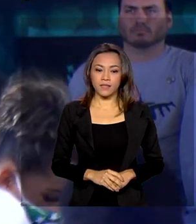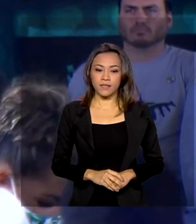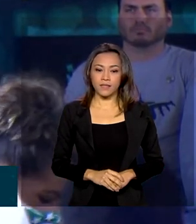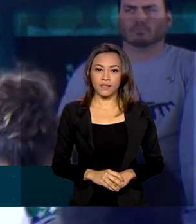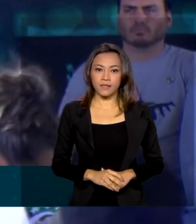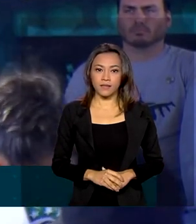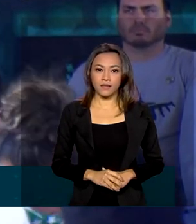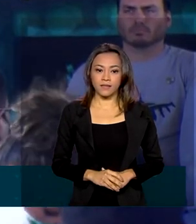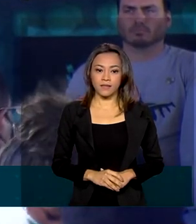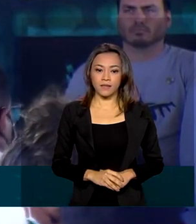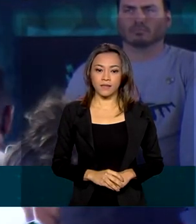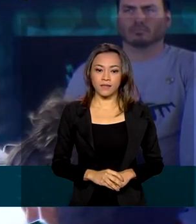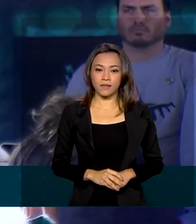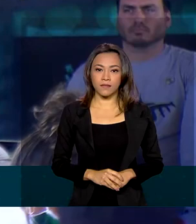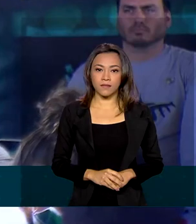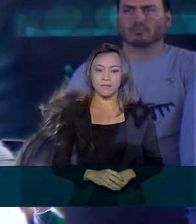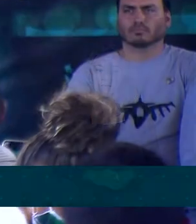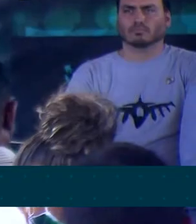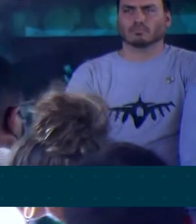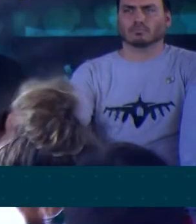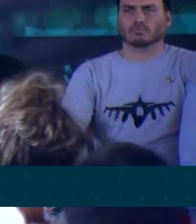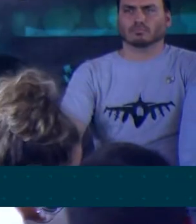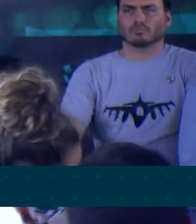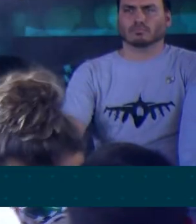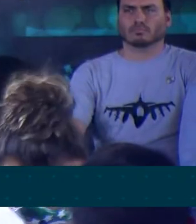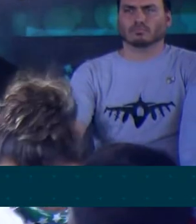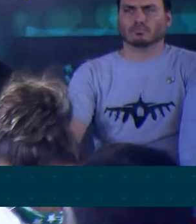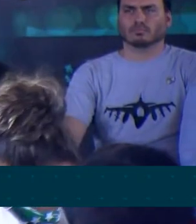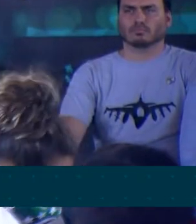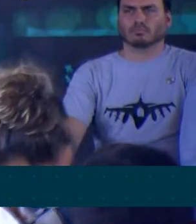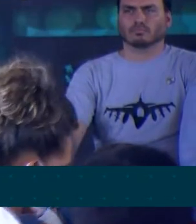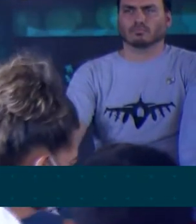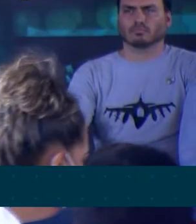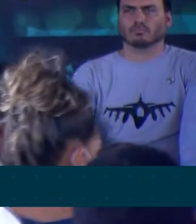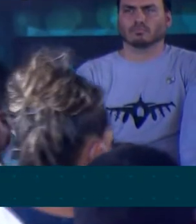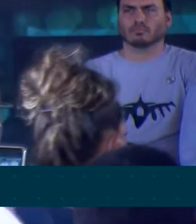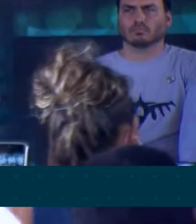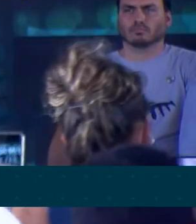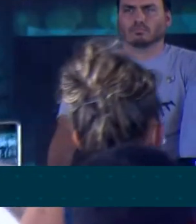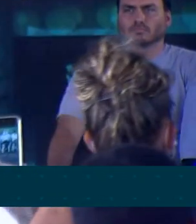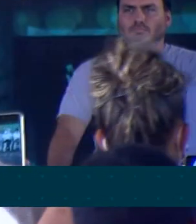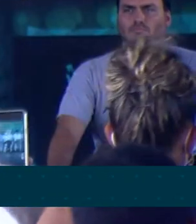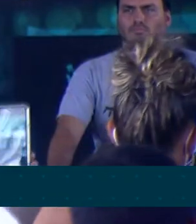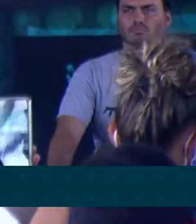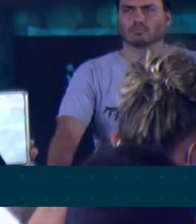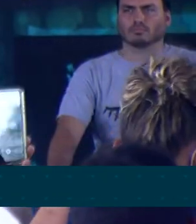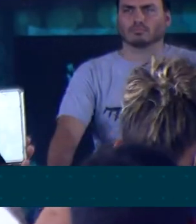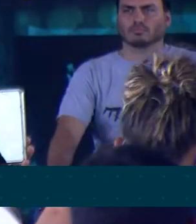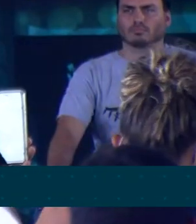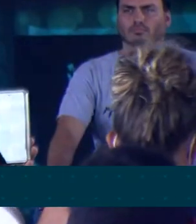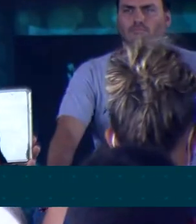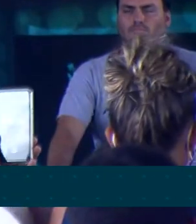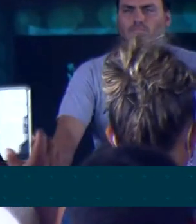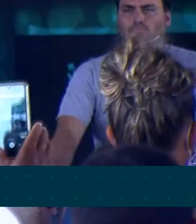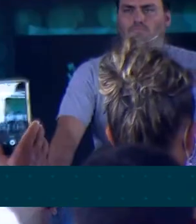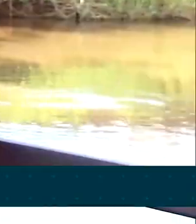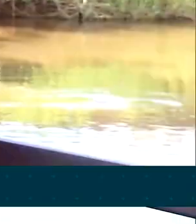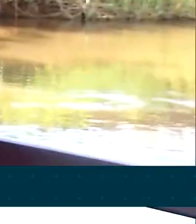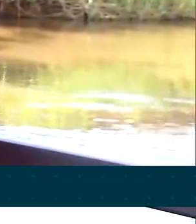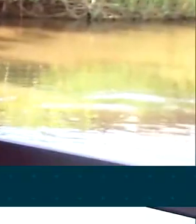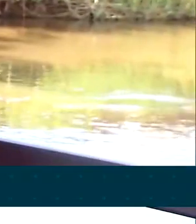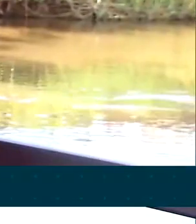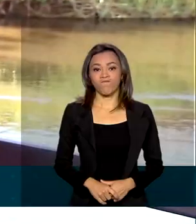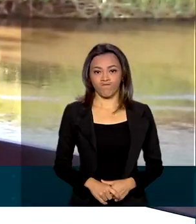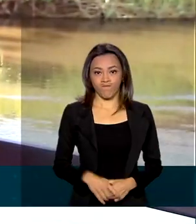que com suor do rosto fazer a diferença aqueles que têm calo na mão tem o mesmo direito à logística do resto do Brasil